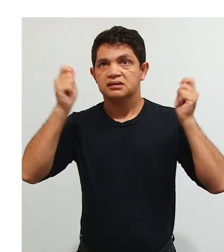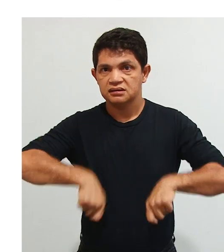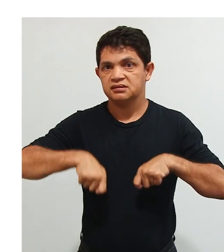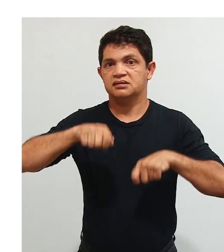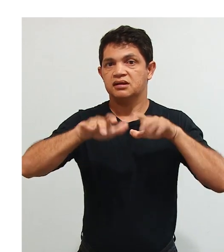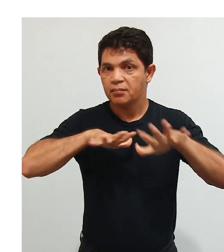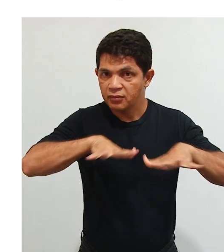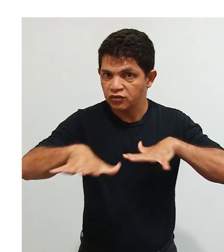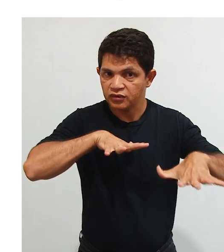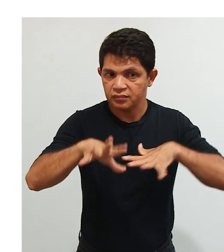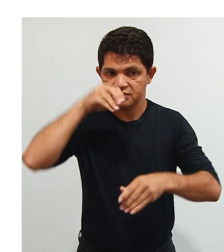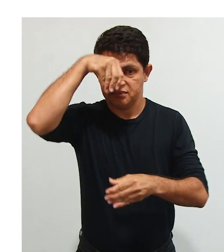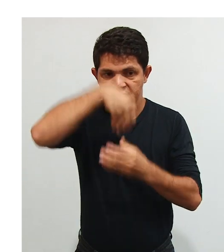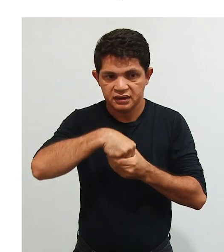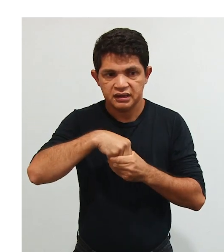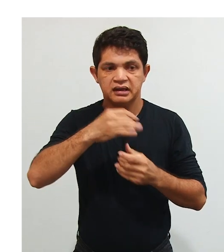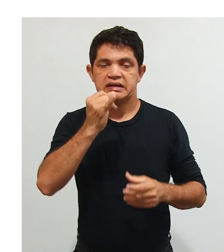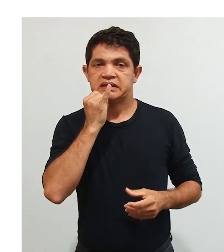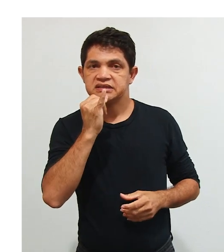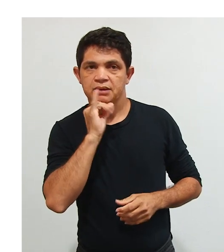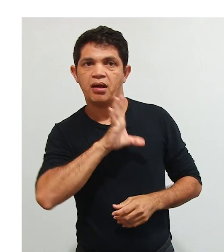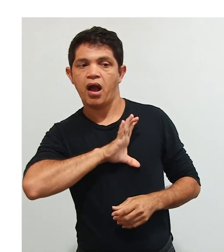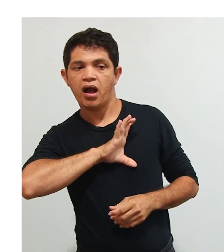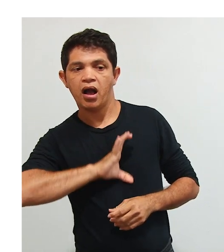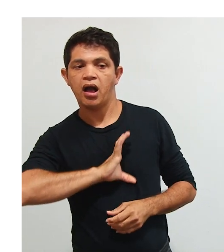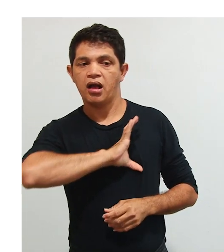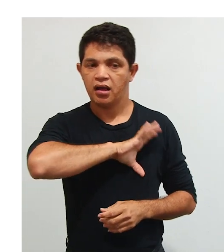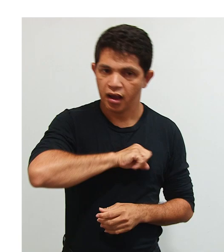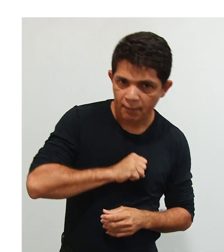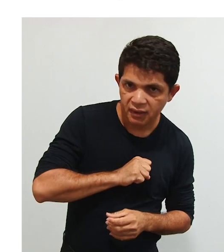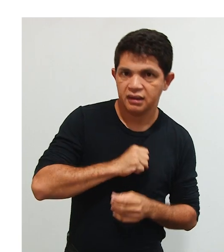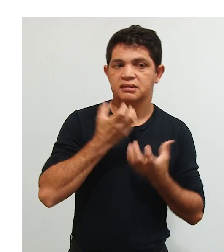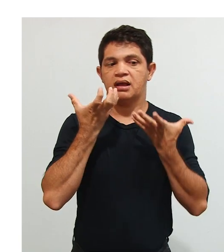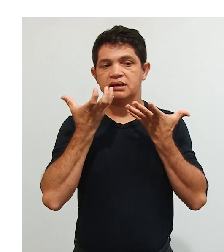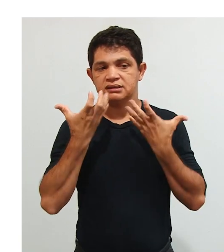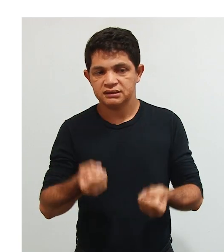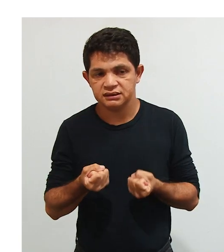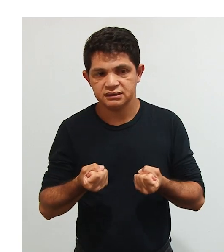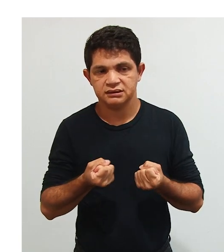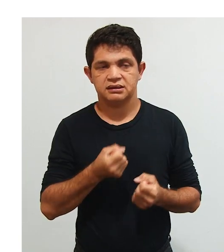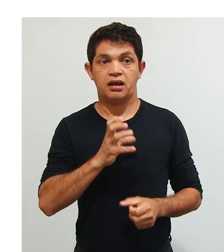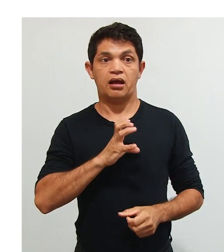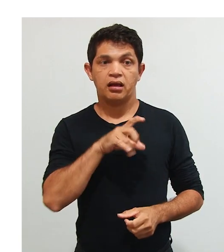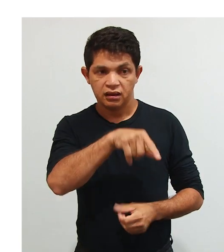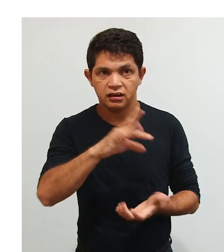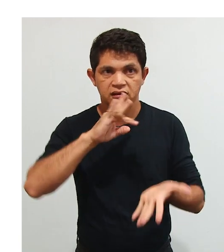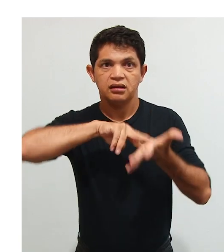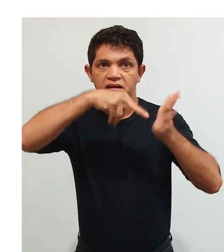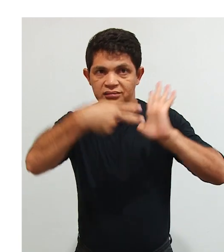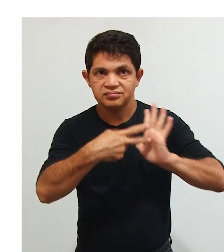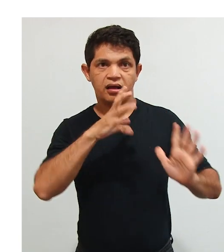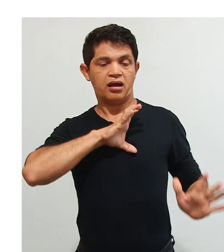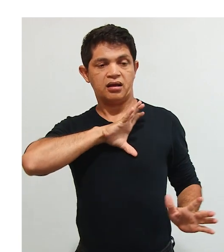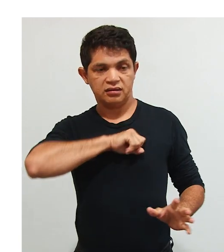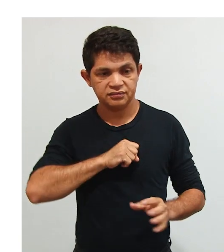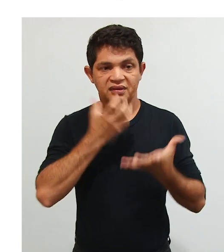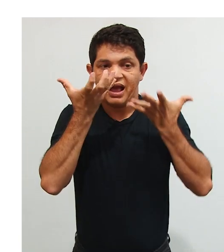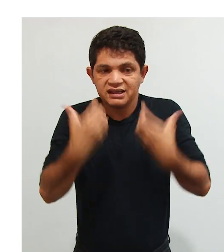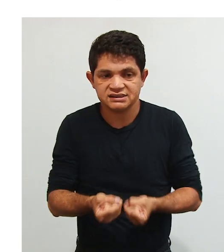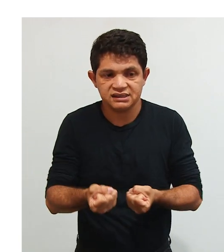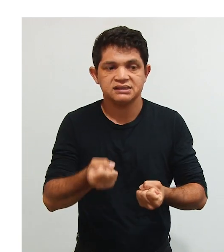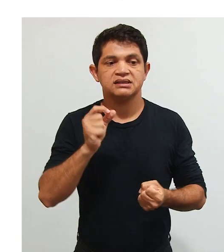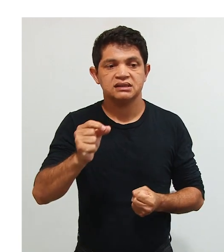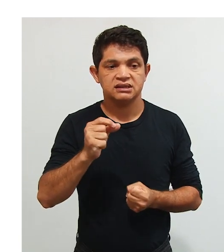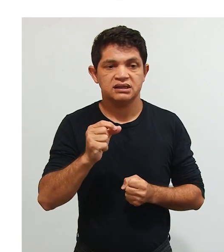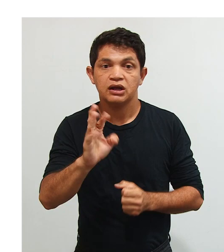em situações que são difíceis. Então, nós temos a necessidade de sermos amados, aceitos